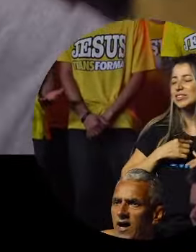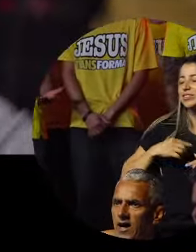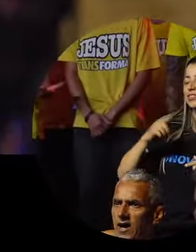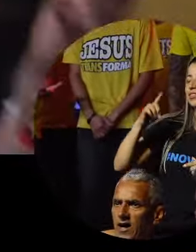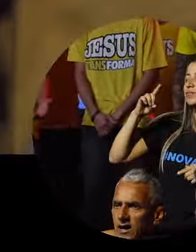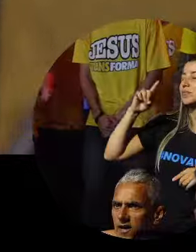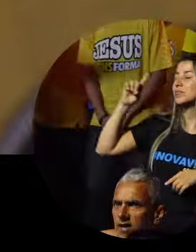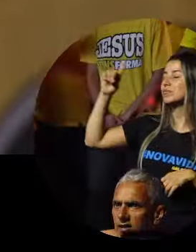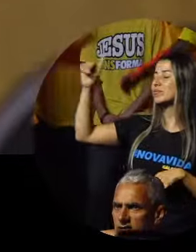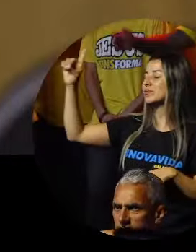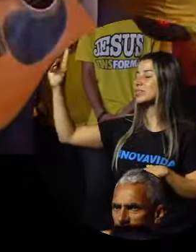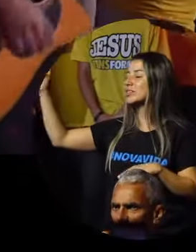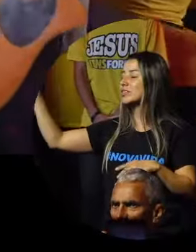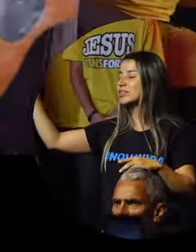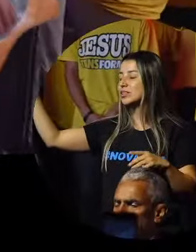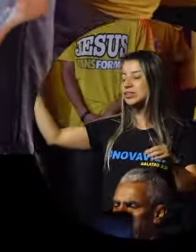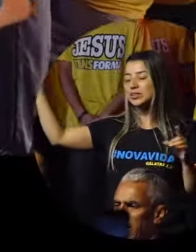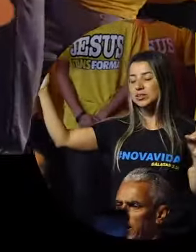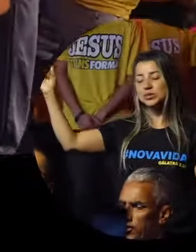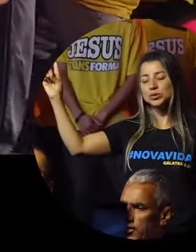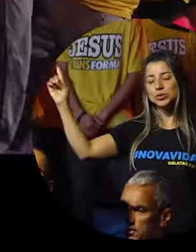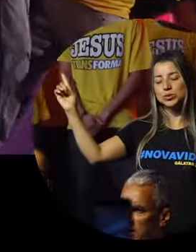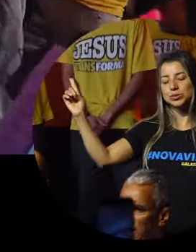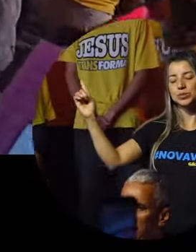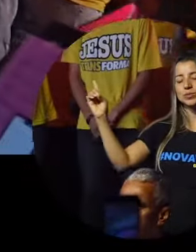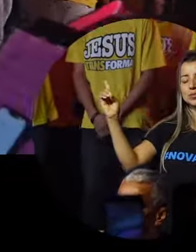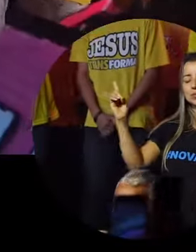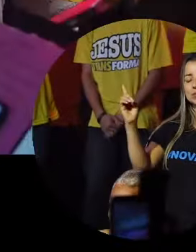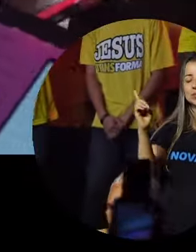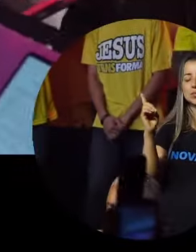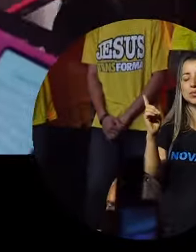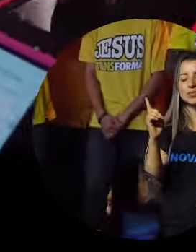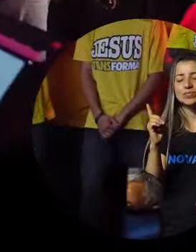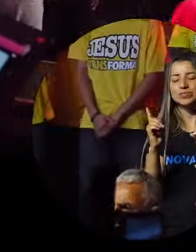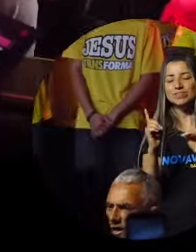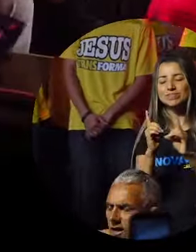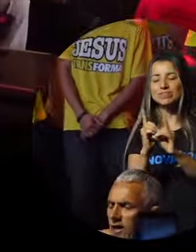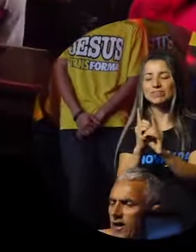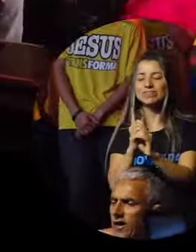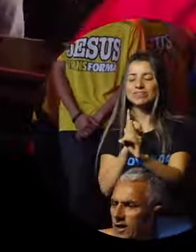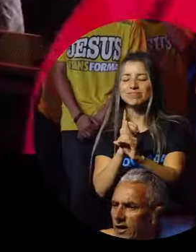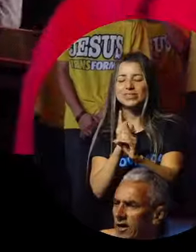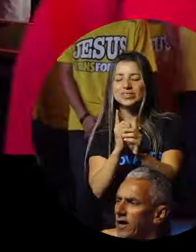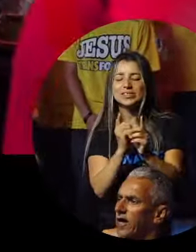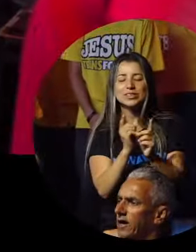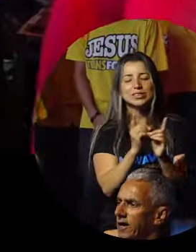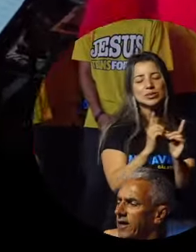achegar? Somente. Somente pelo sangue.